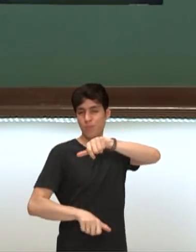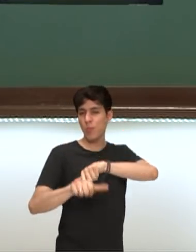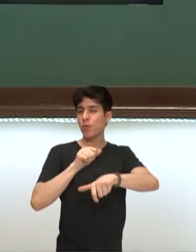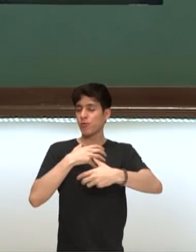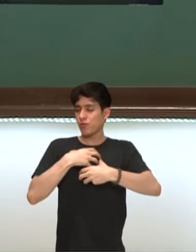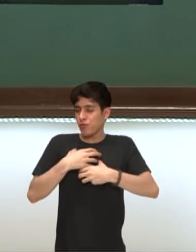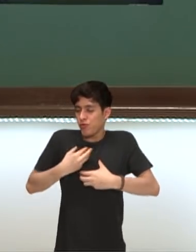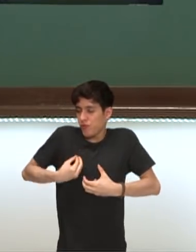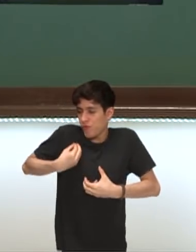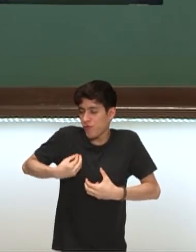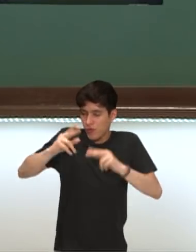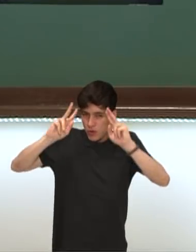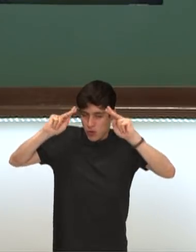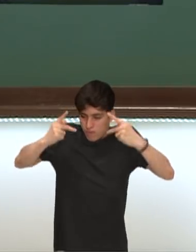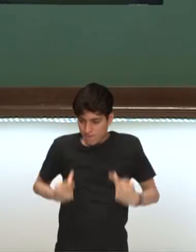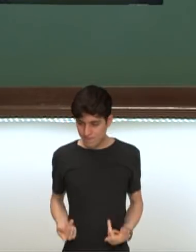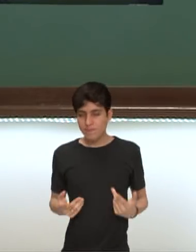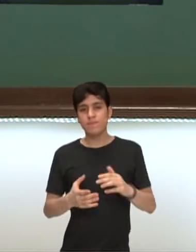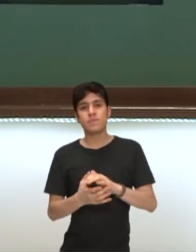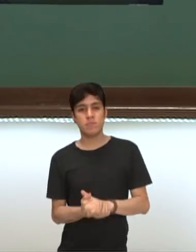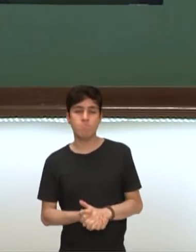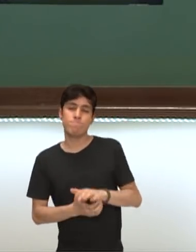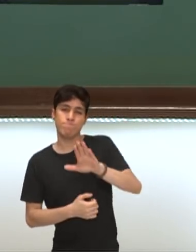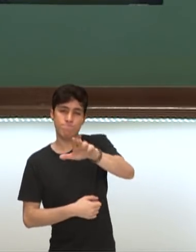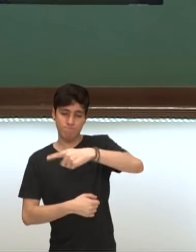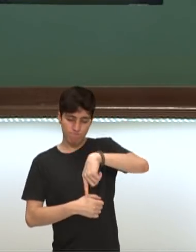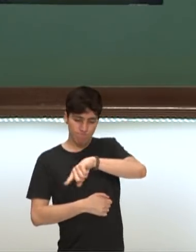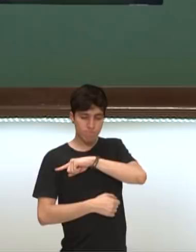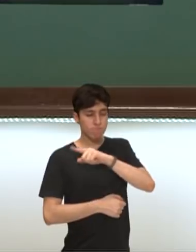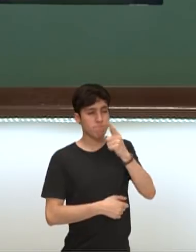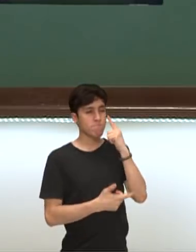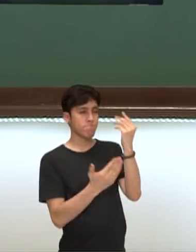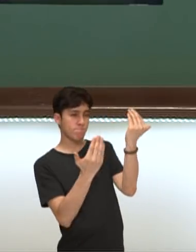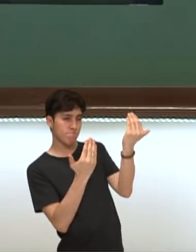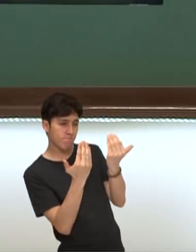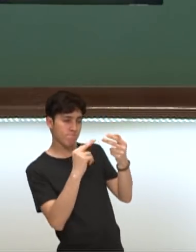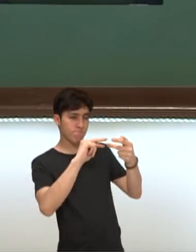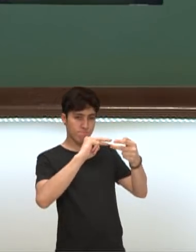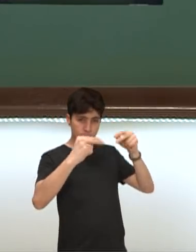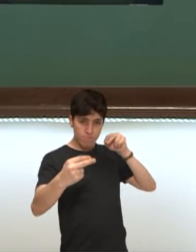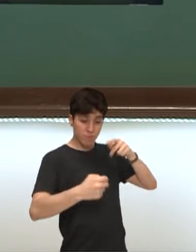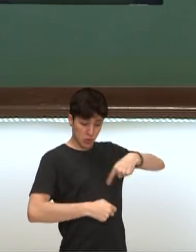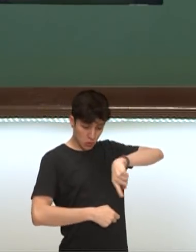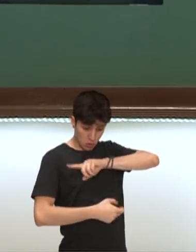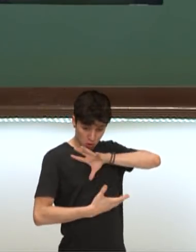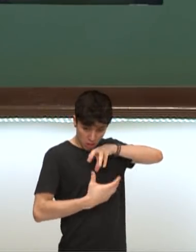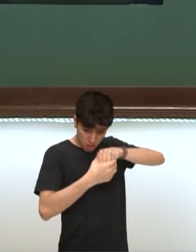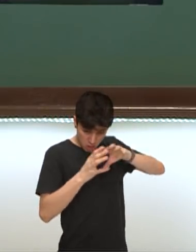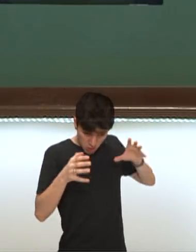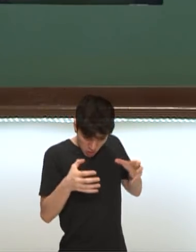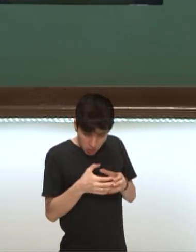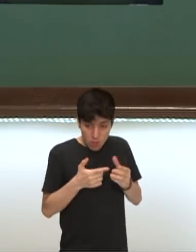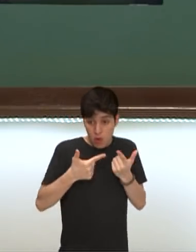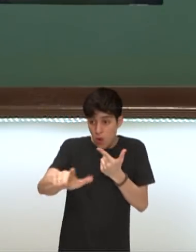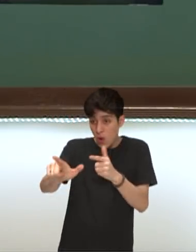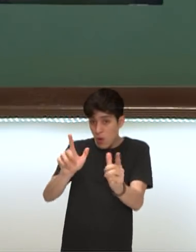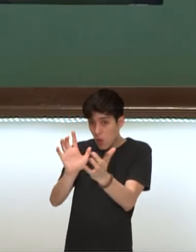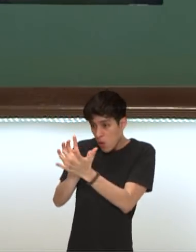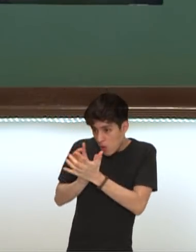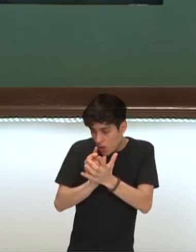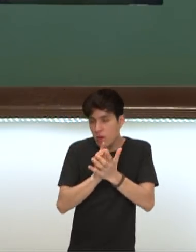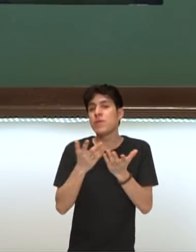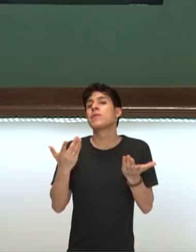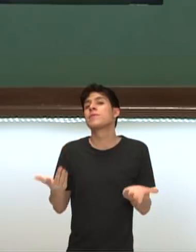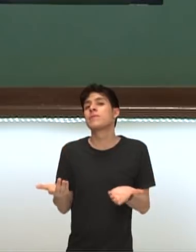E também, se nós formos fazer uma análise do DNA, tanto da nossa espécie quanto de outras espécies, parte